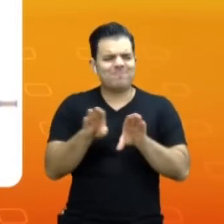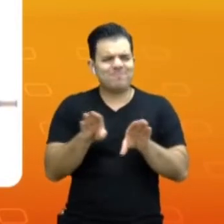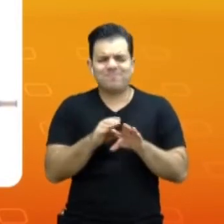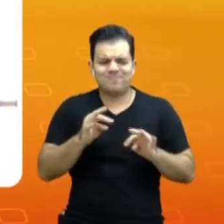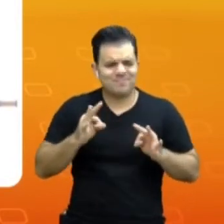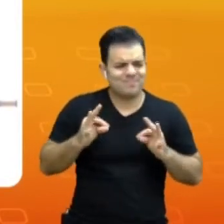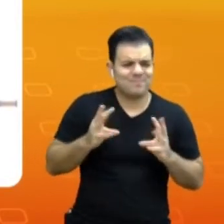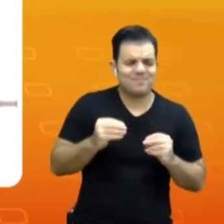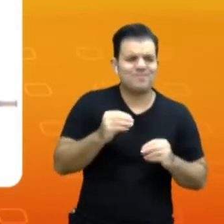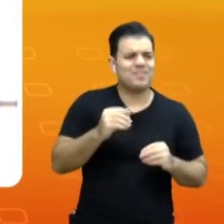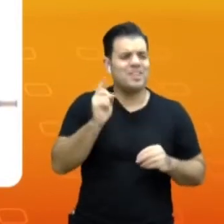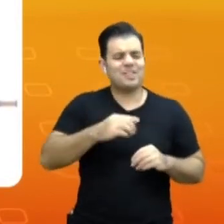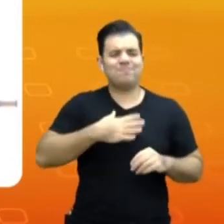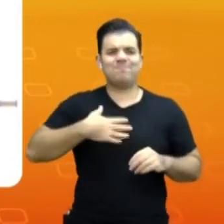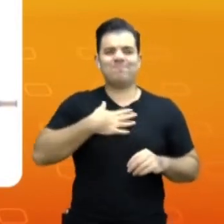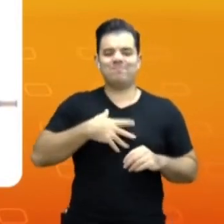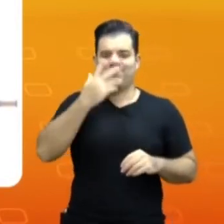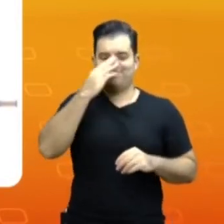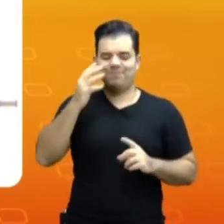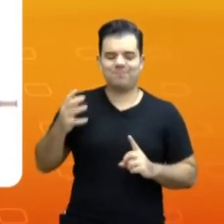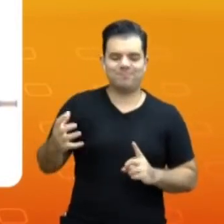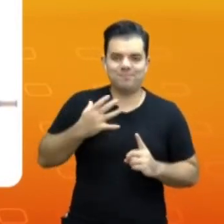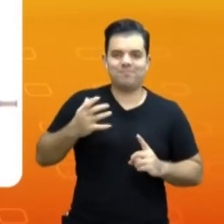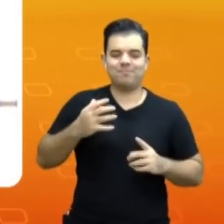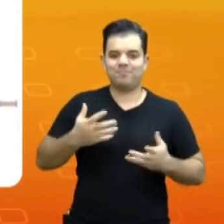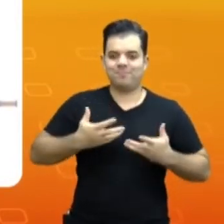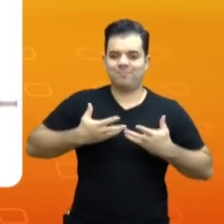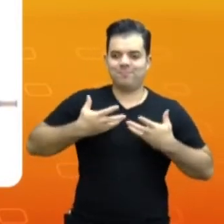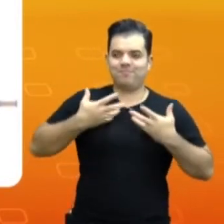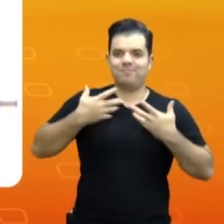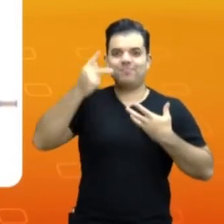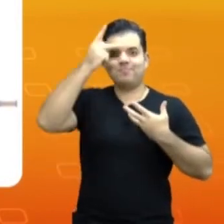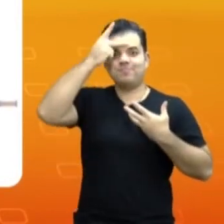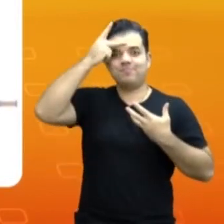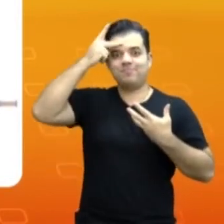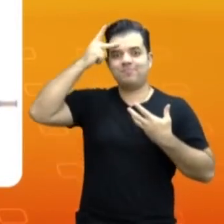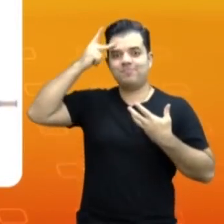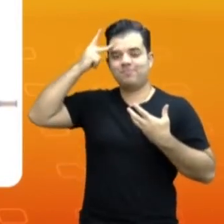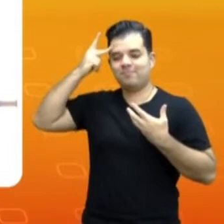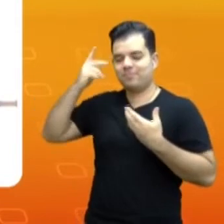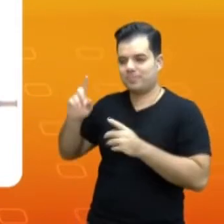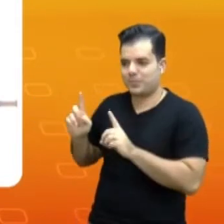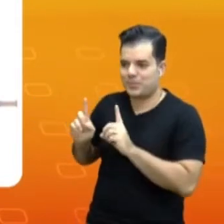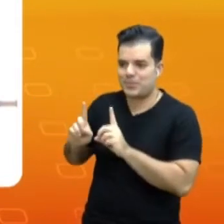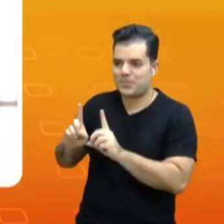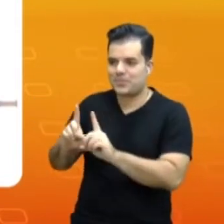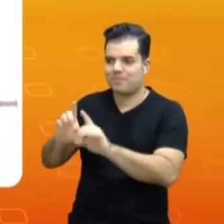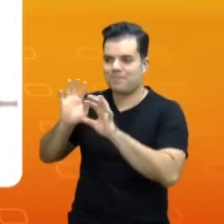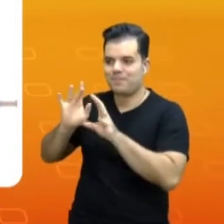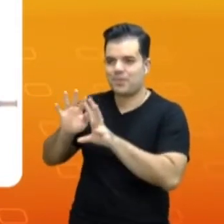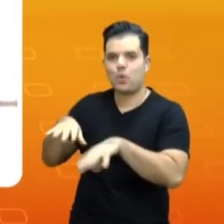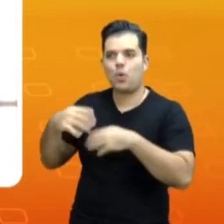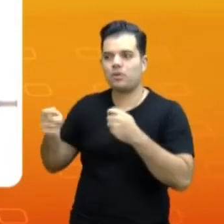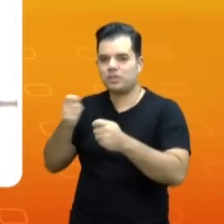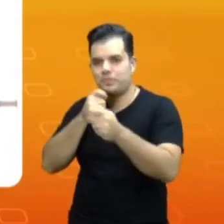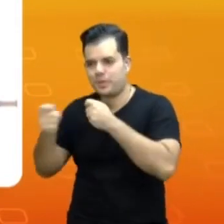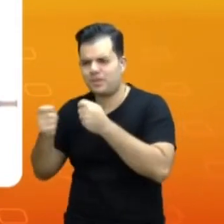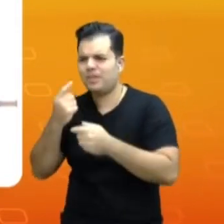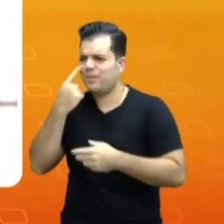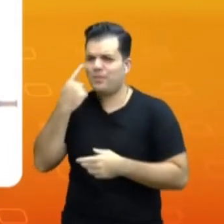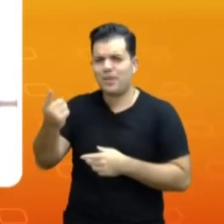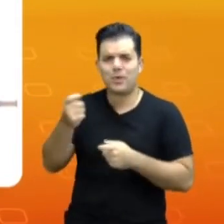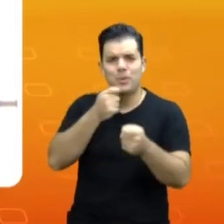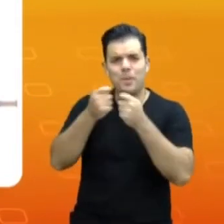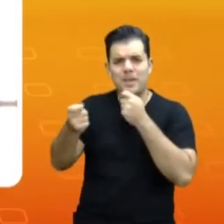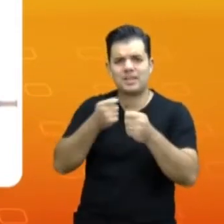Era sempre muito impactante quando o elenco entrava ali, quando os comentaristas entravam. Então vocês viram a diversidade de comentaristas